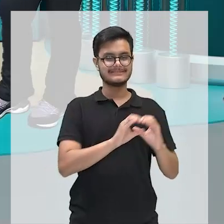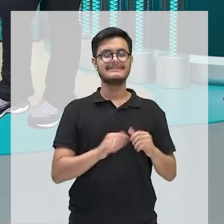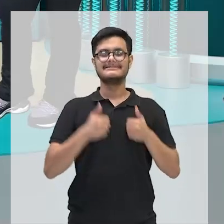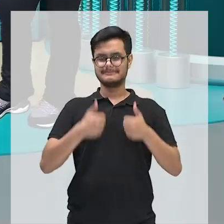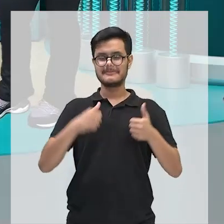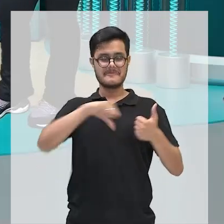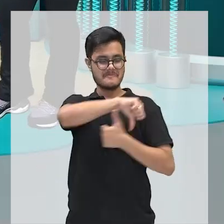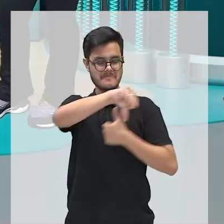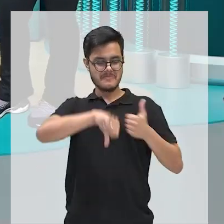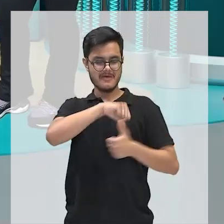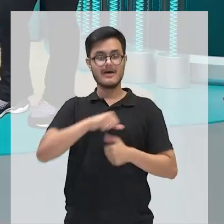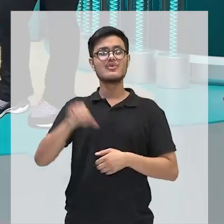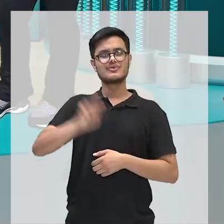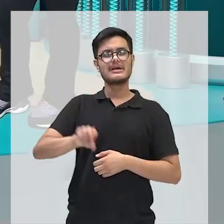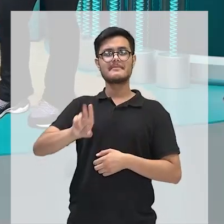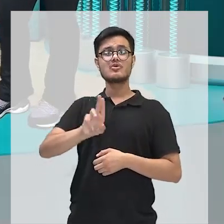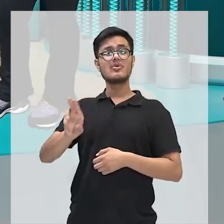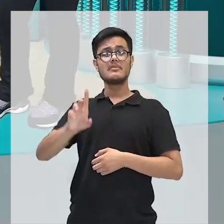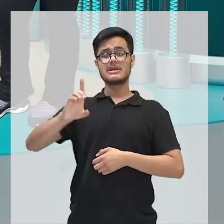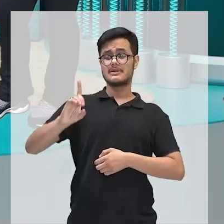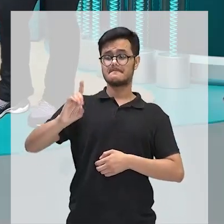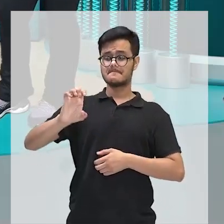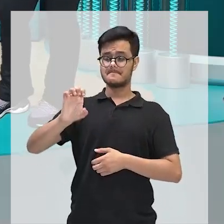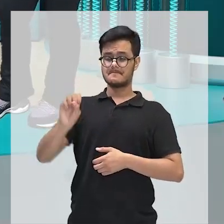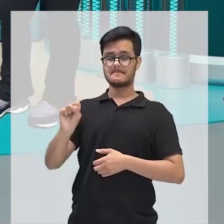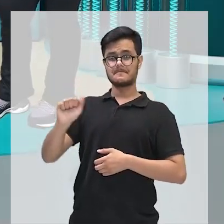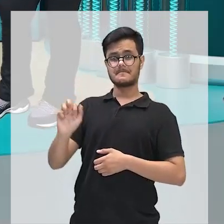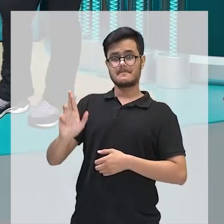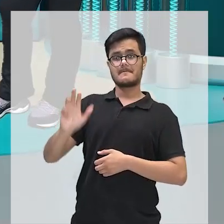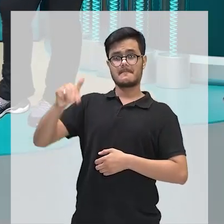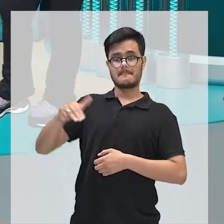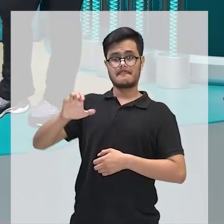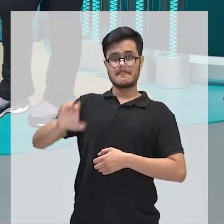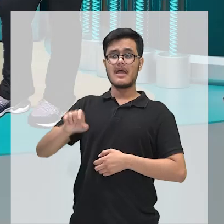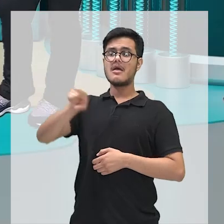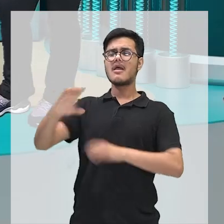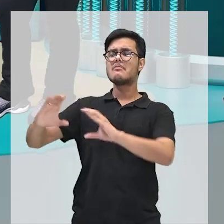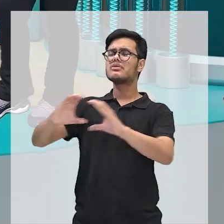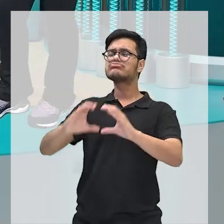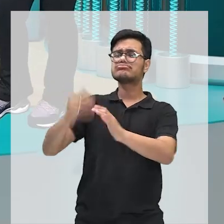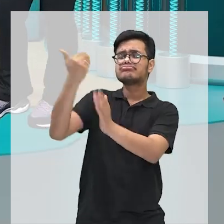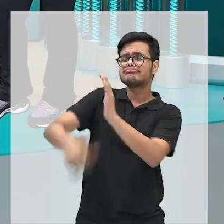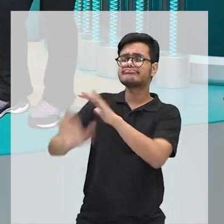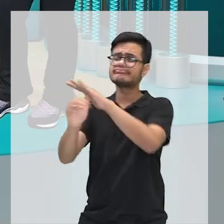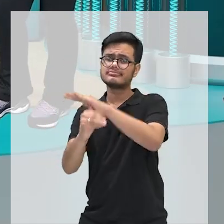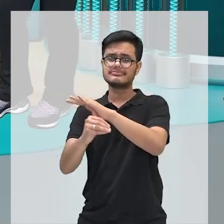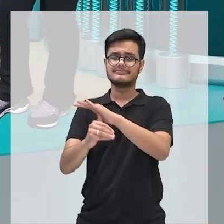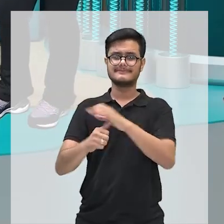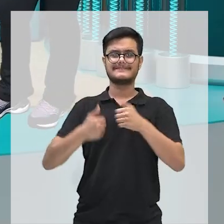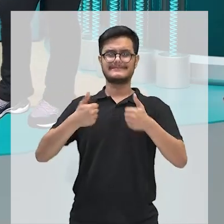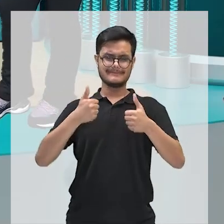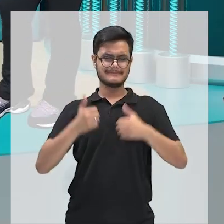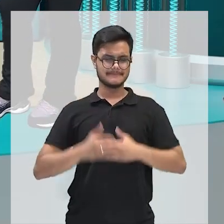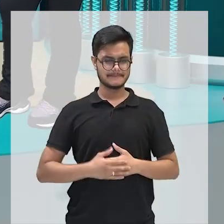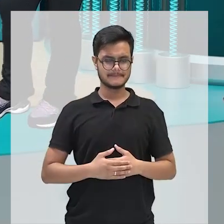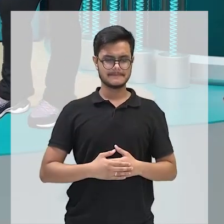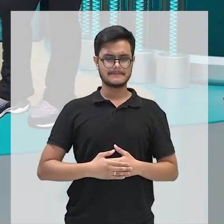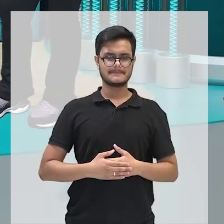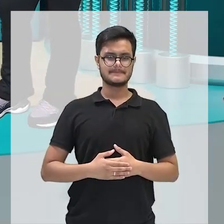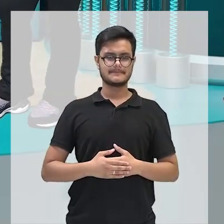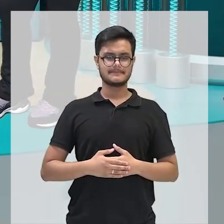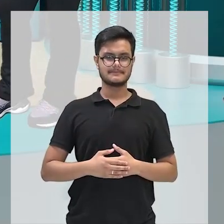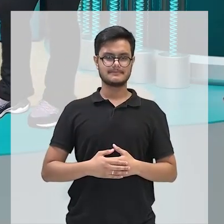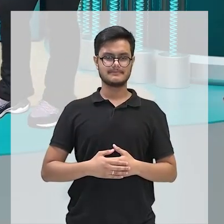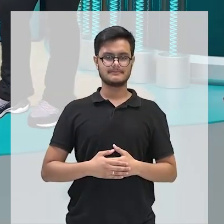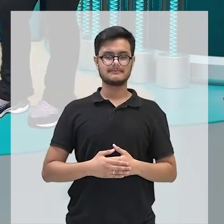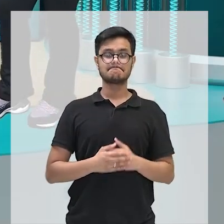o fundamento que você utiliza para tirar a bola do seu adversário, tá certo? E agora,